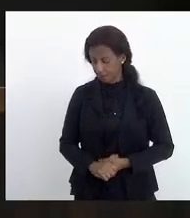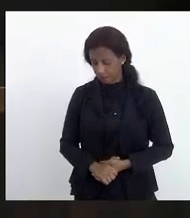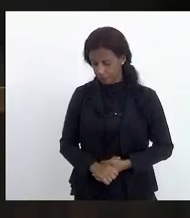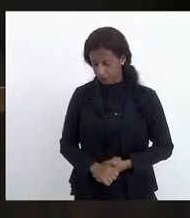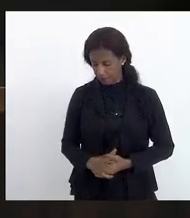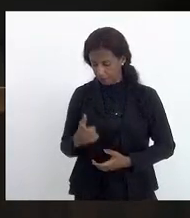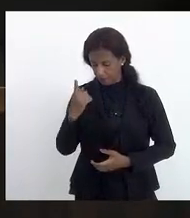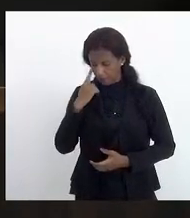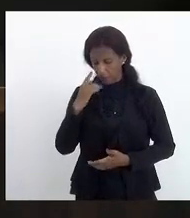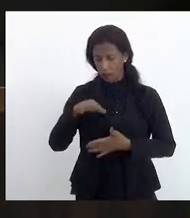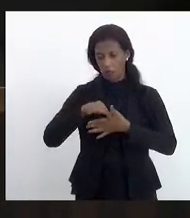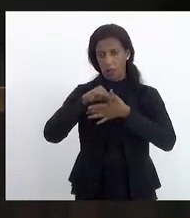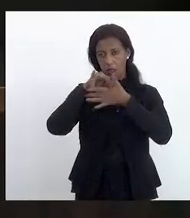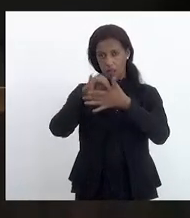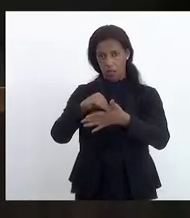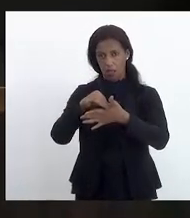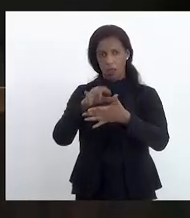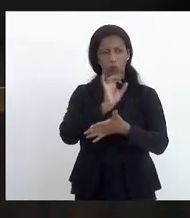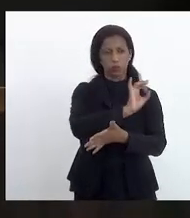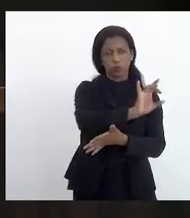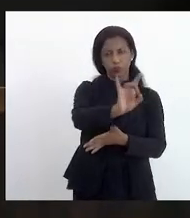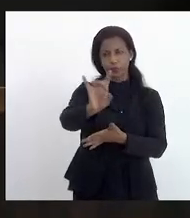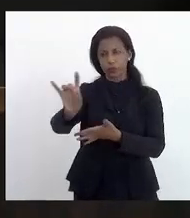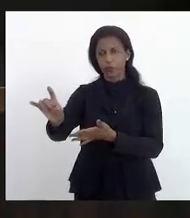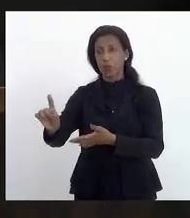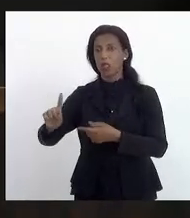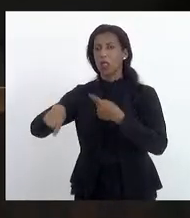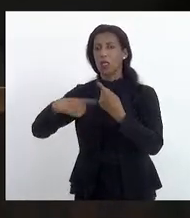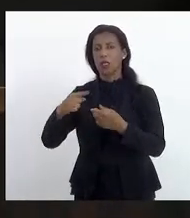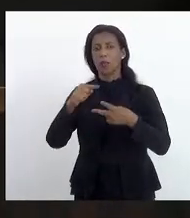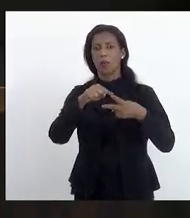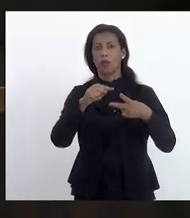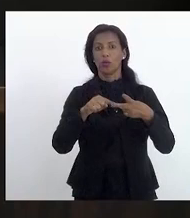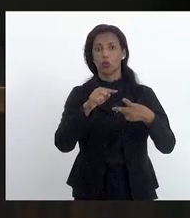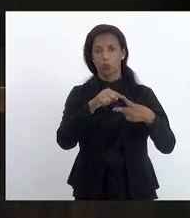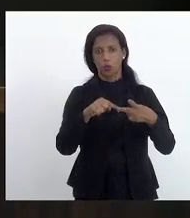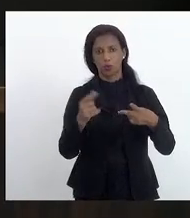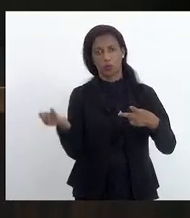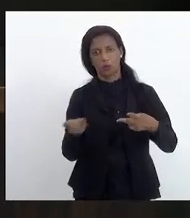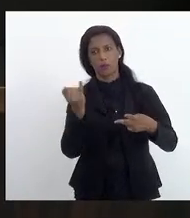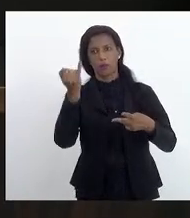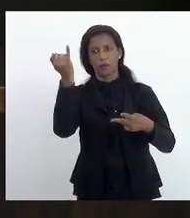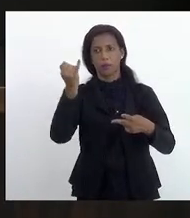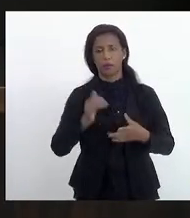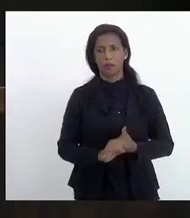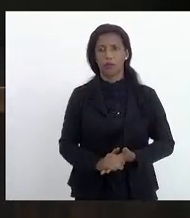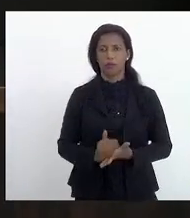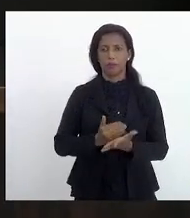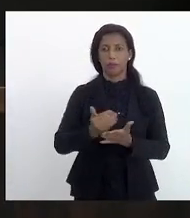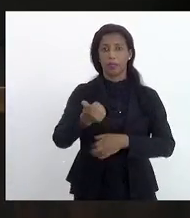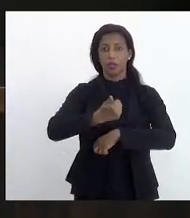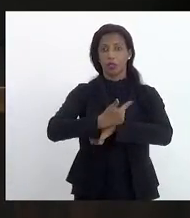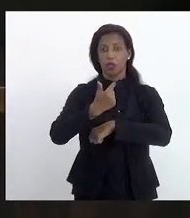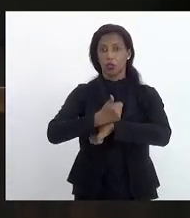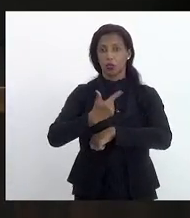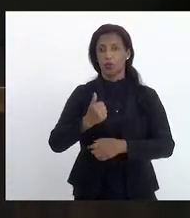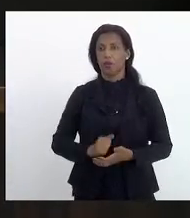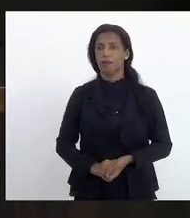Quero ouvir os líderes e, em seguida, quero entrar em dois pontos mais aqui para que a gente possa, a partir das 12